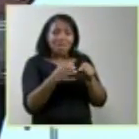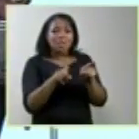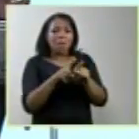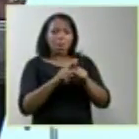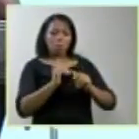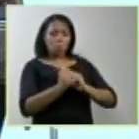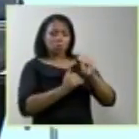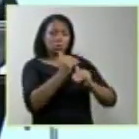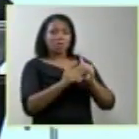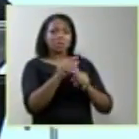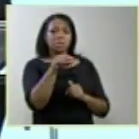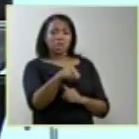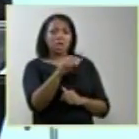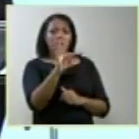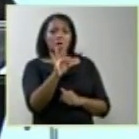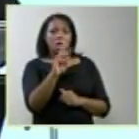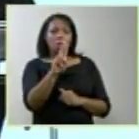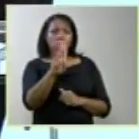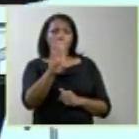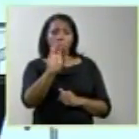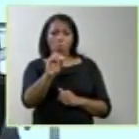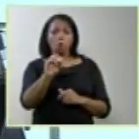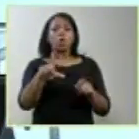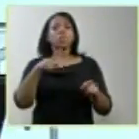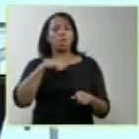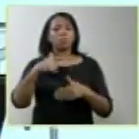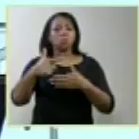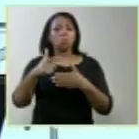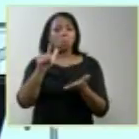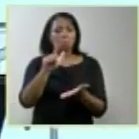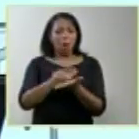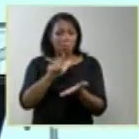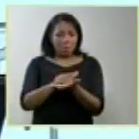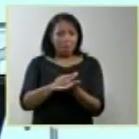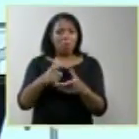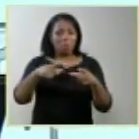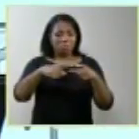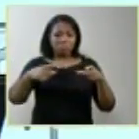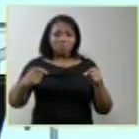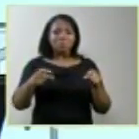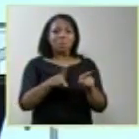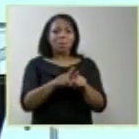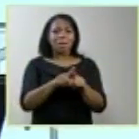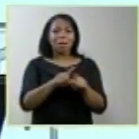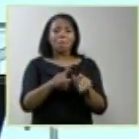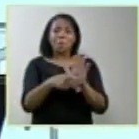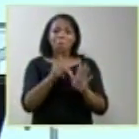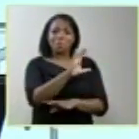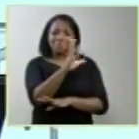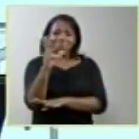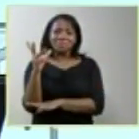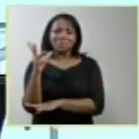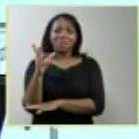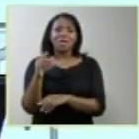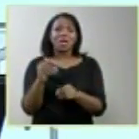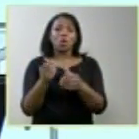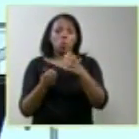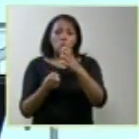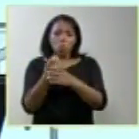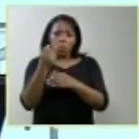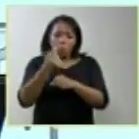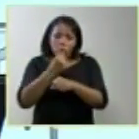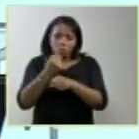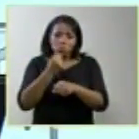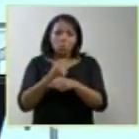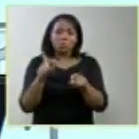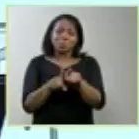um tubo a partir de uma folha. Então, temos uma folha e é necessário, pela natureza, que se construa um tubo a partir